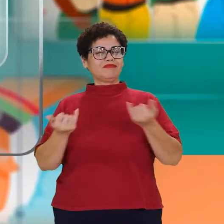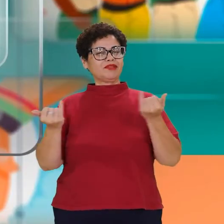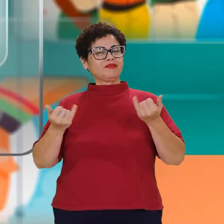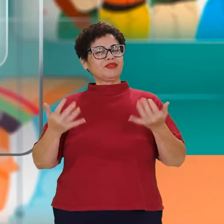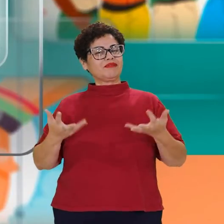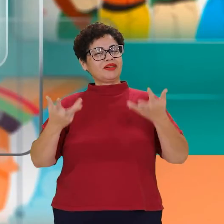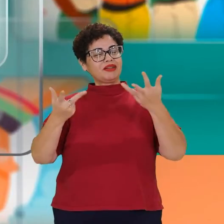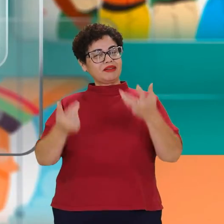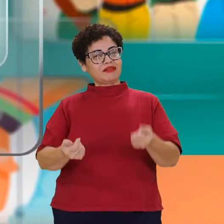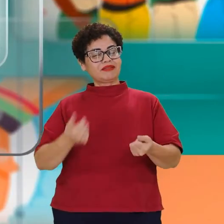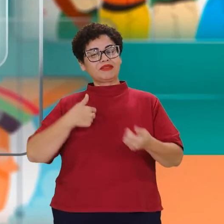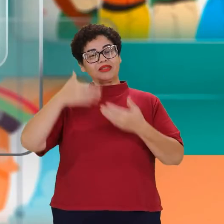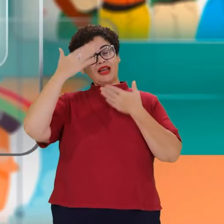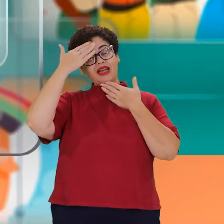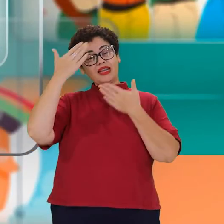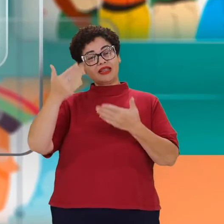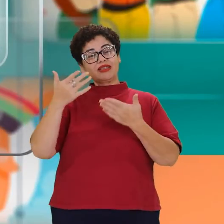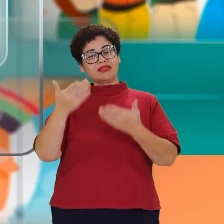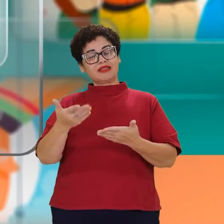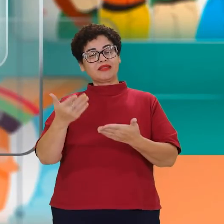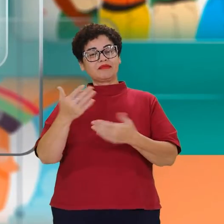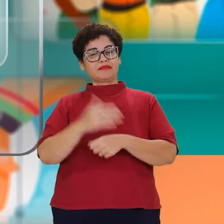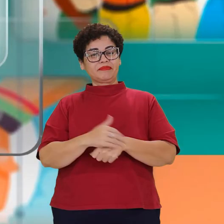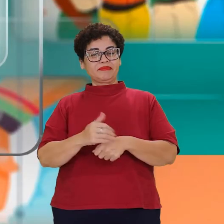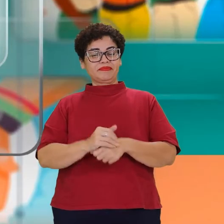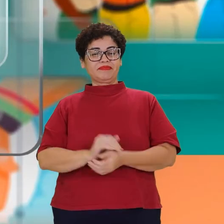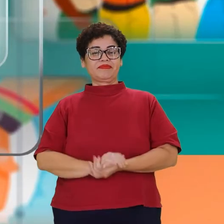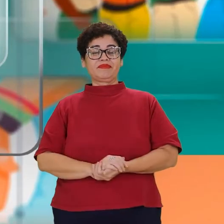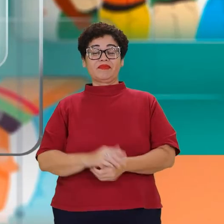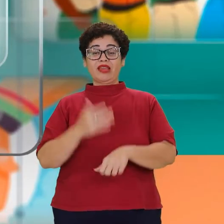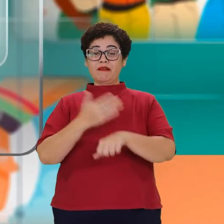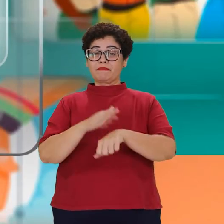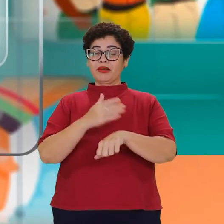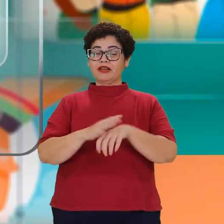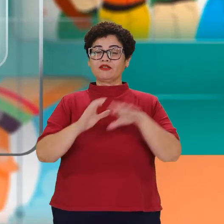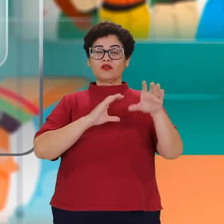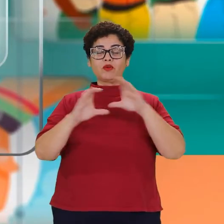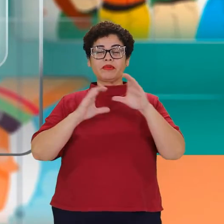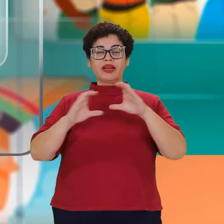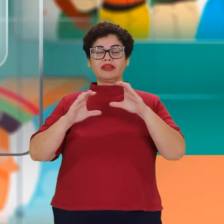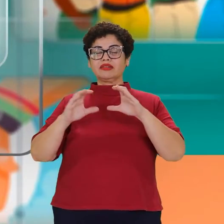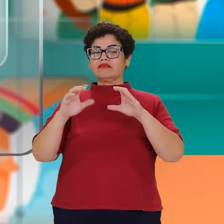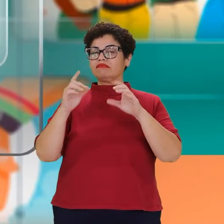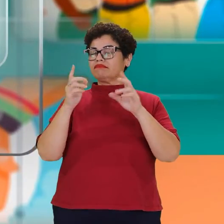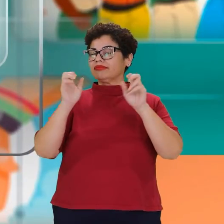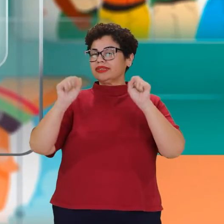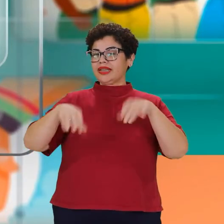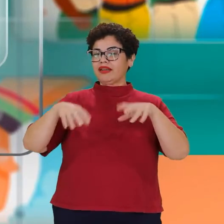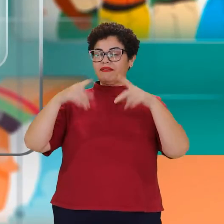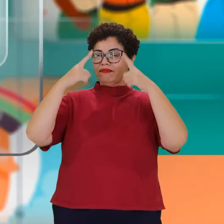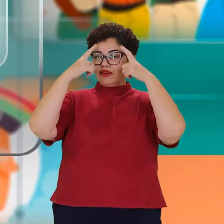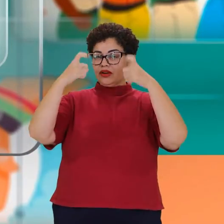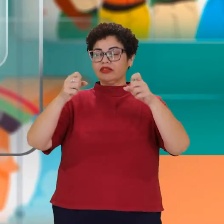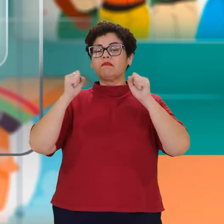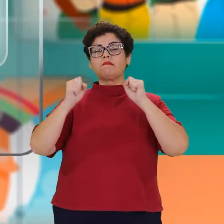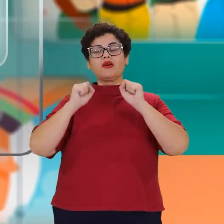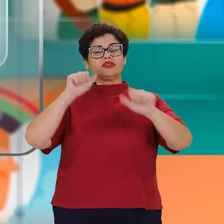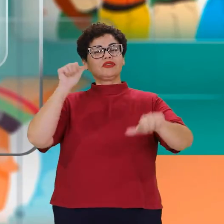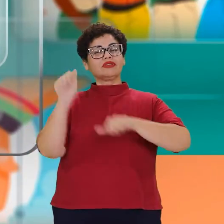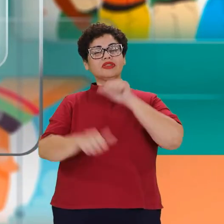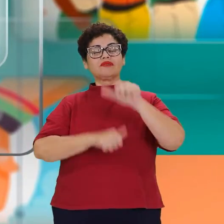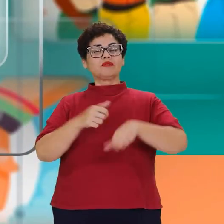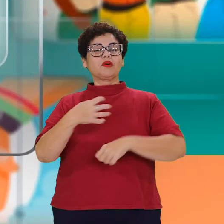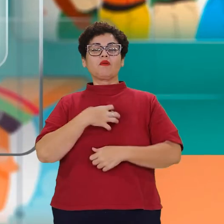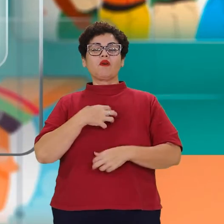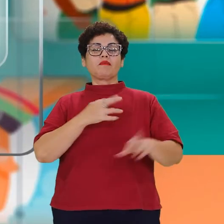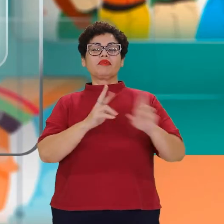Que informações valiosas, Samantha, nosso agradecimento e carinho. A prática da comunicação não violenta pode transformar